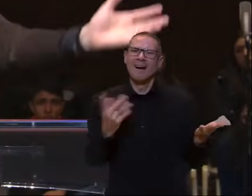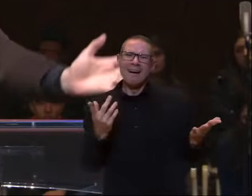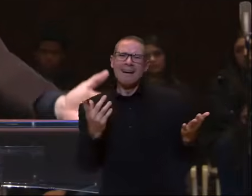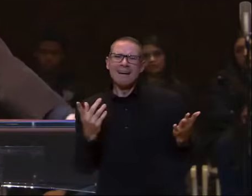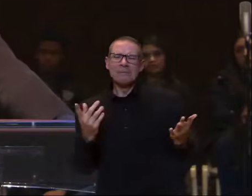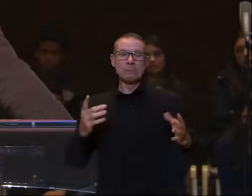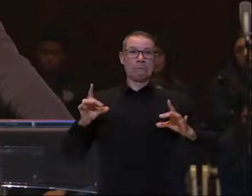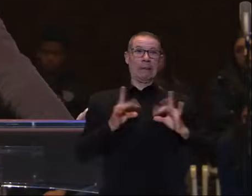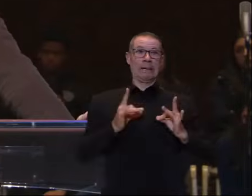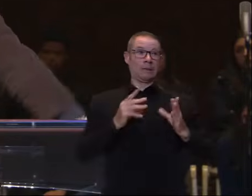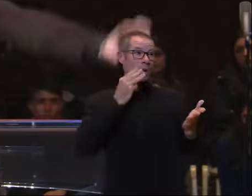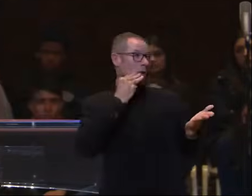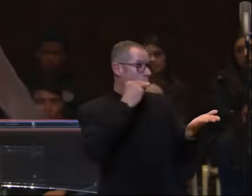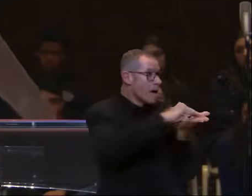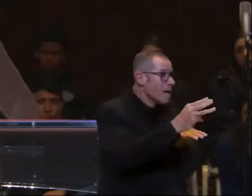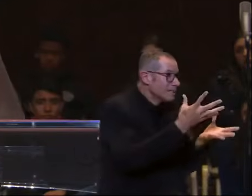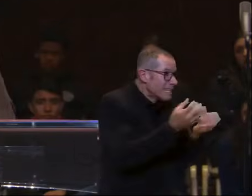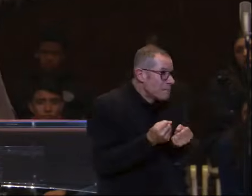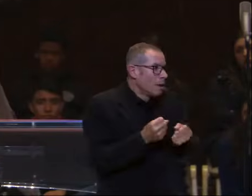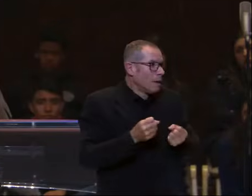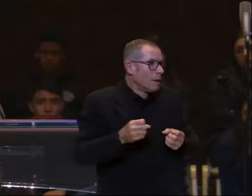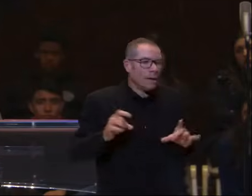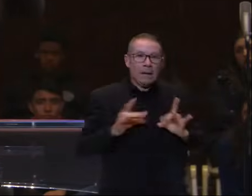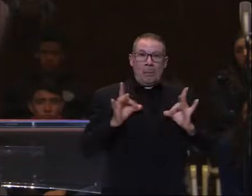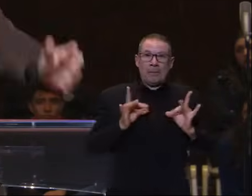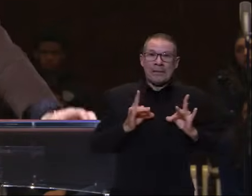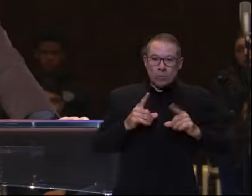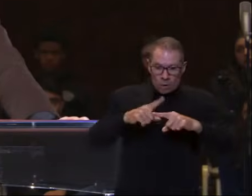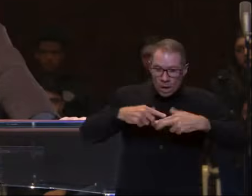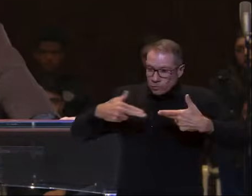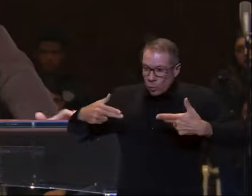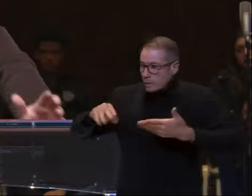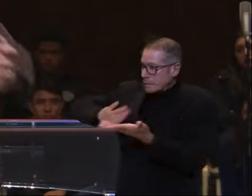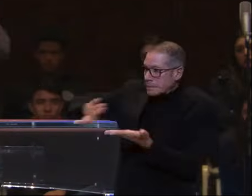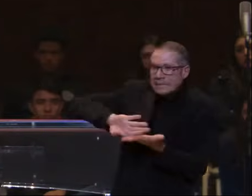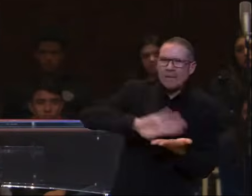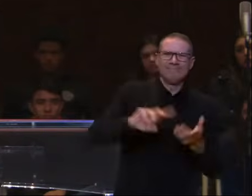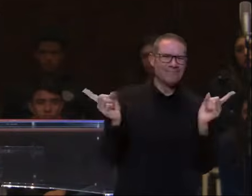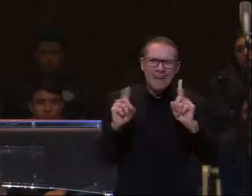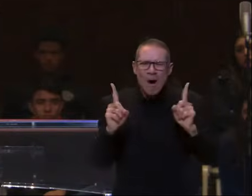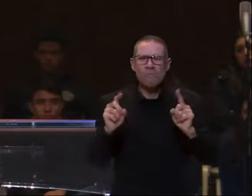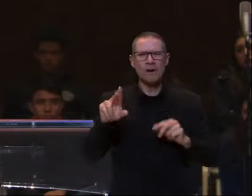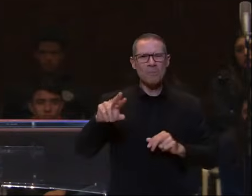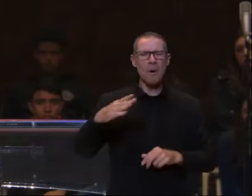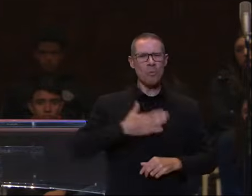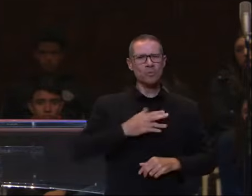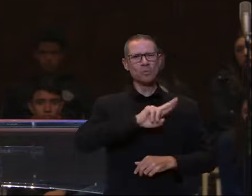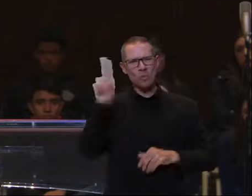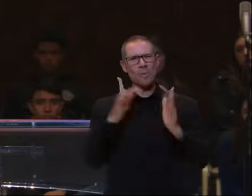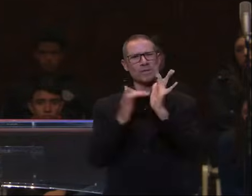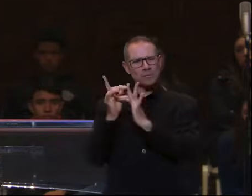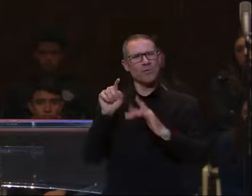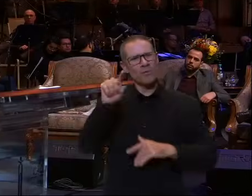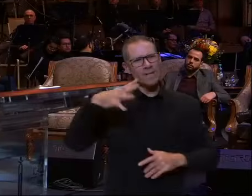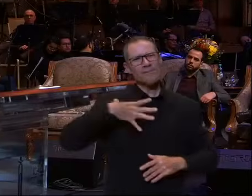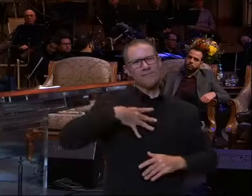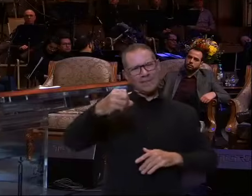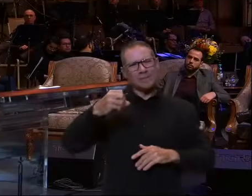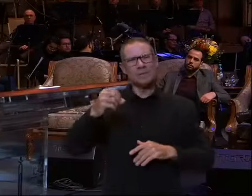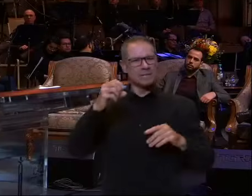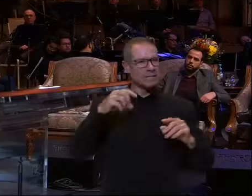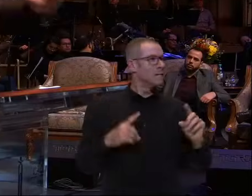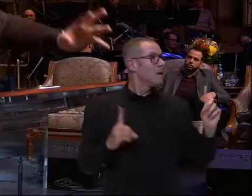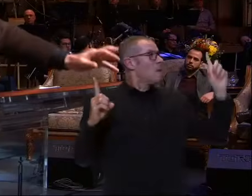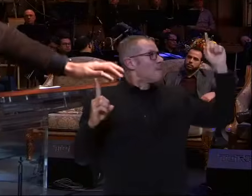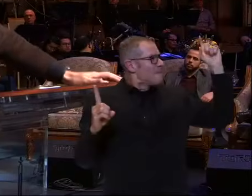tudo atemorizado. Aí tem que tirar as coisas aqui, tem que fazer. Meu irmão, em nome de Jesus, você é filho. O inimigo